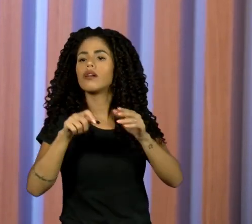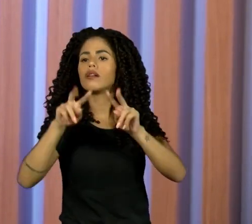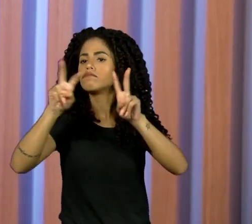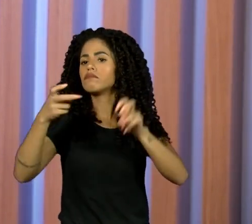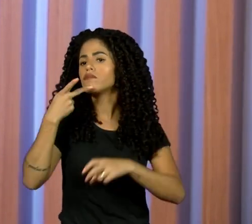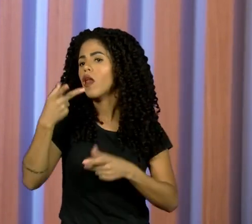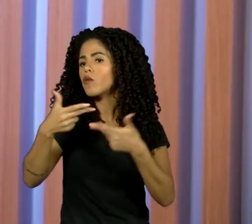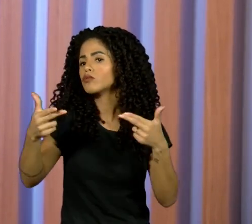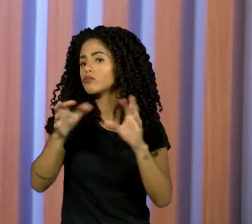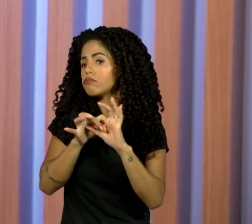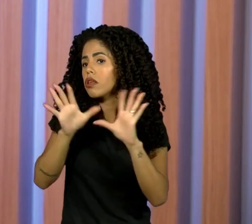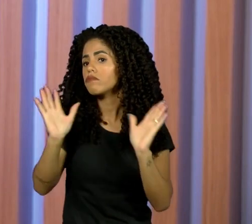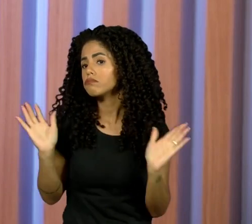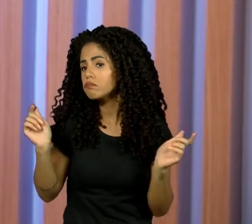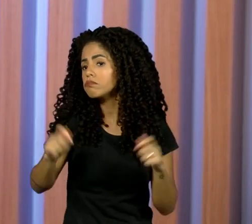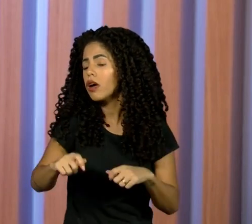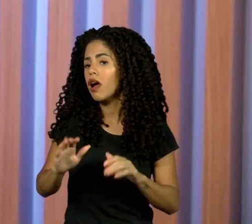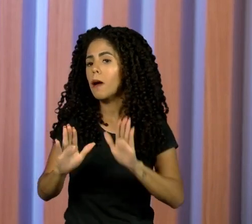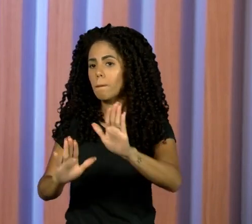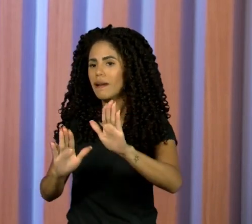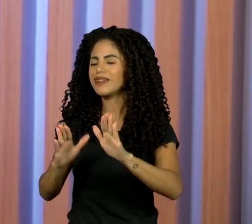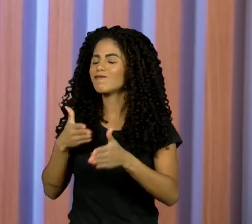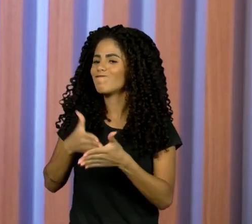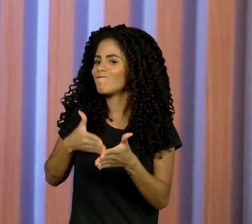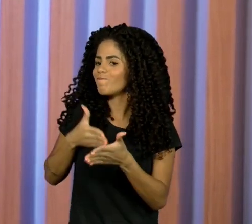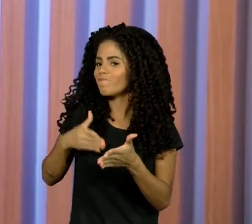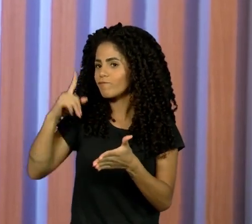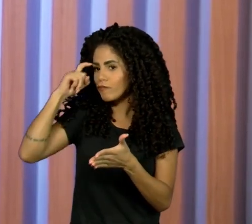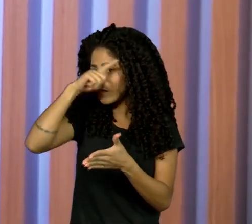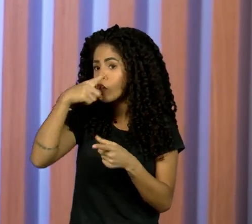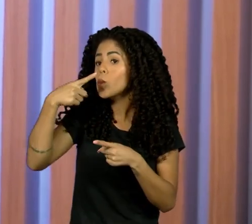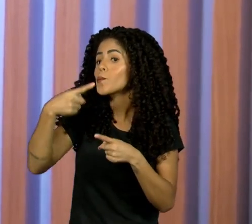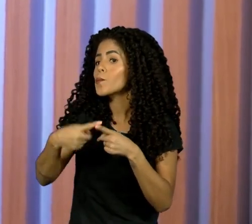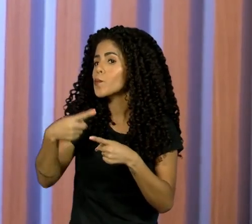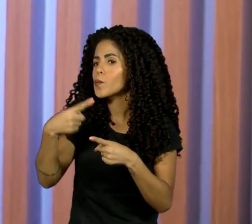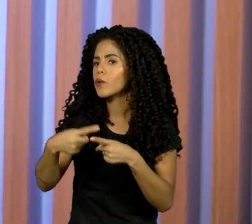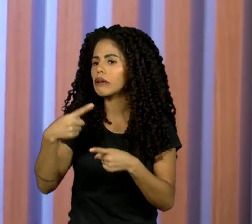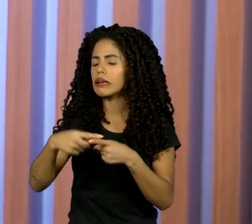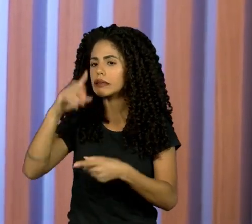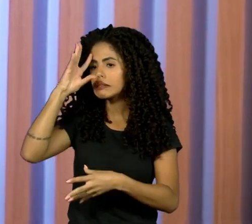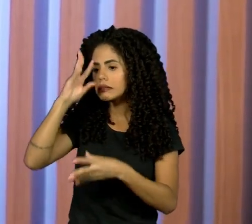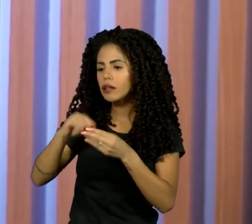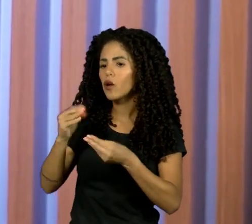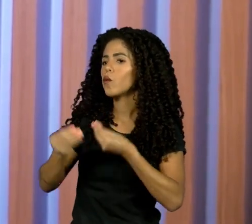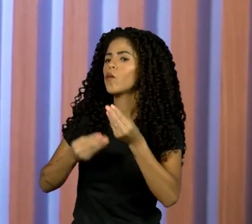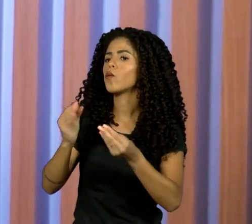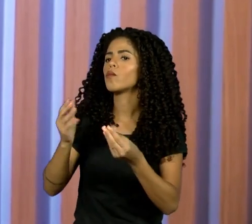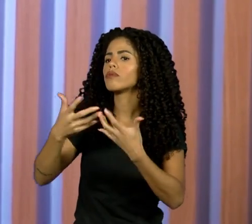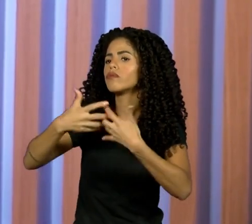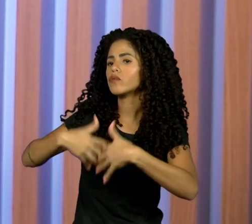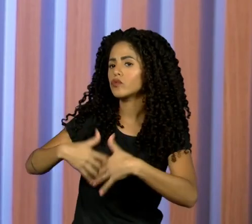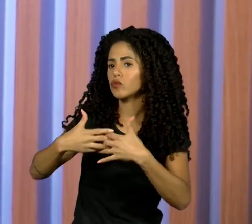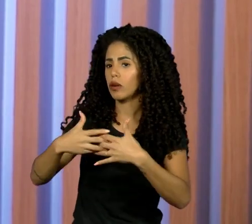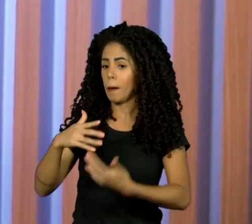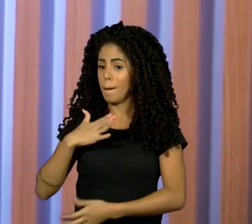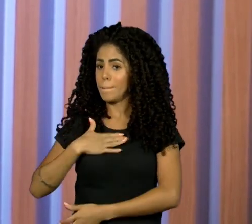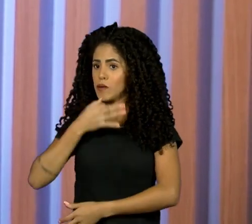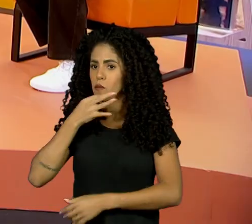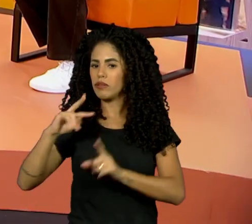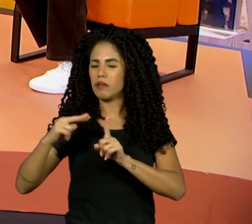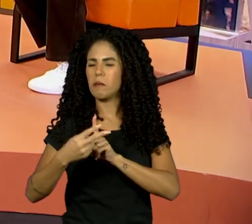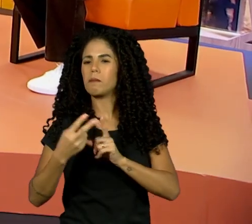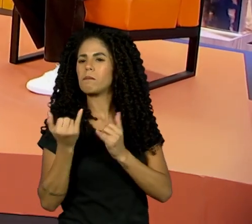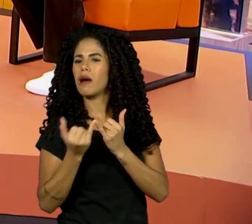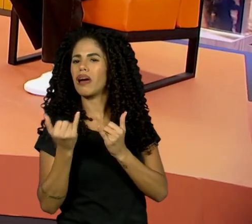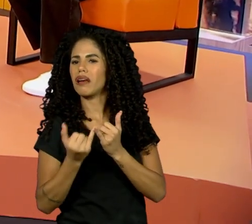um assunto que ele domina. Mas existe uma dificuldade por parte do mercado que é justamente entender isso. Sim. E aí, na minha visão, não existe muito interesse, né? Porque